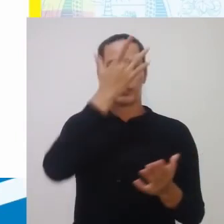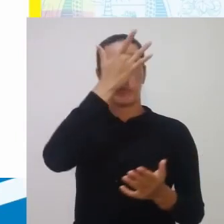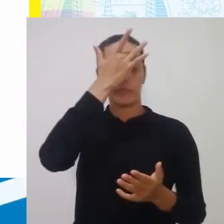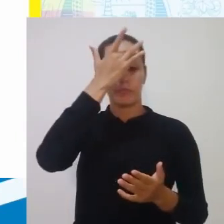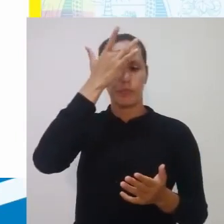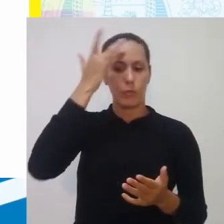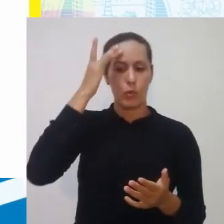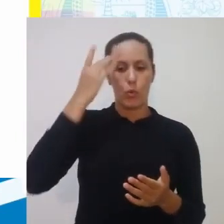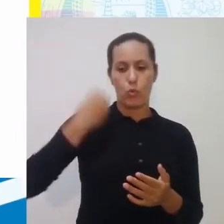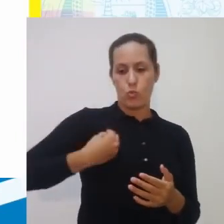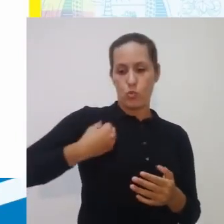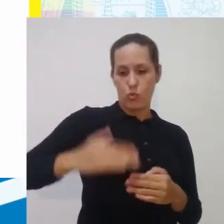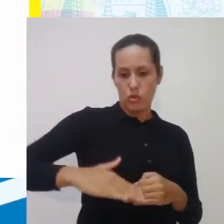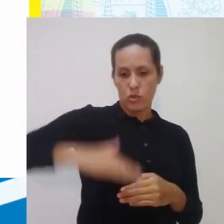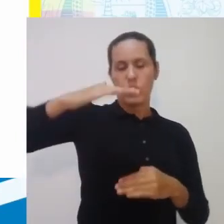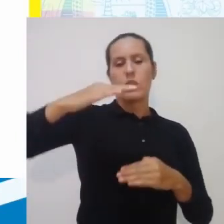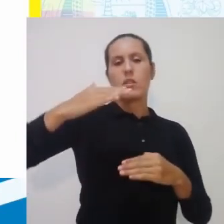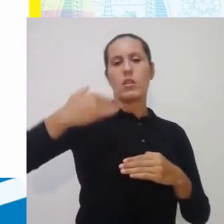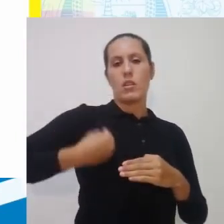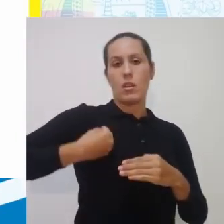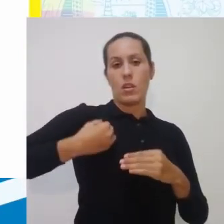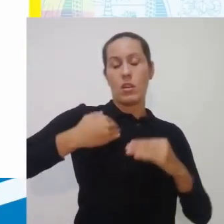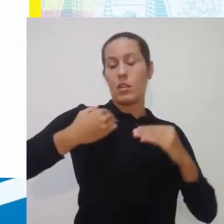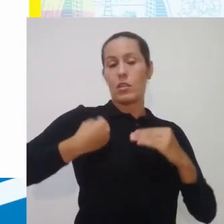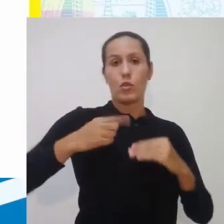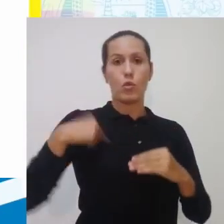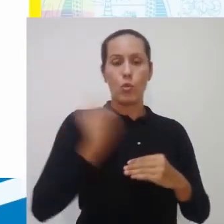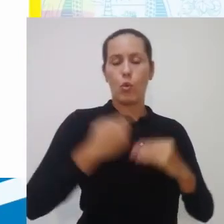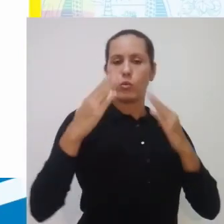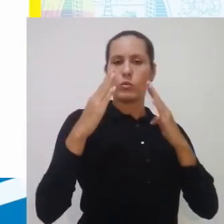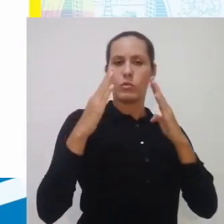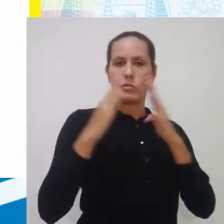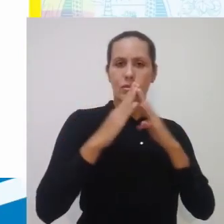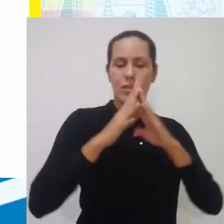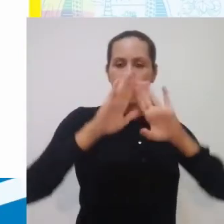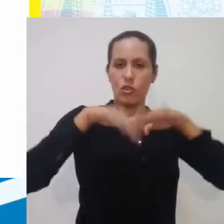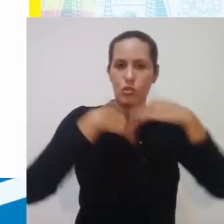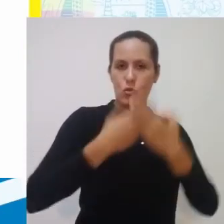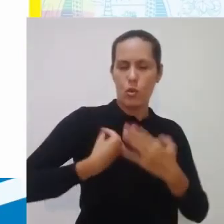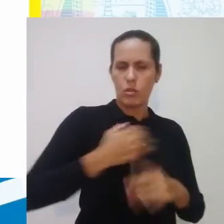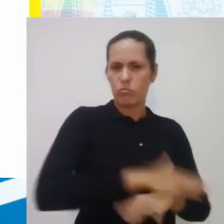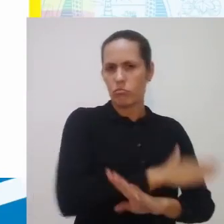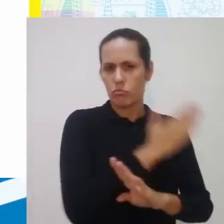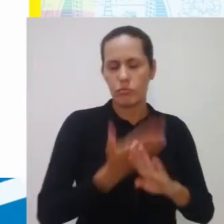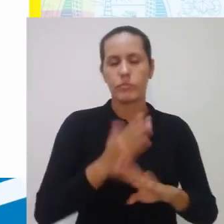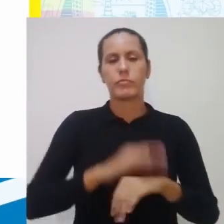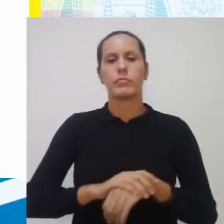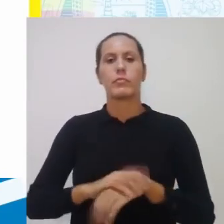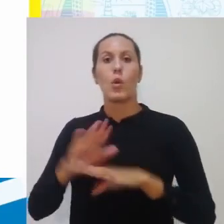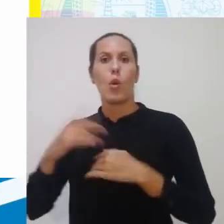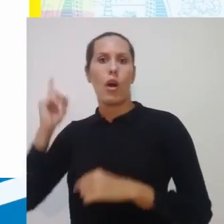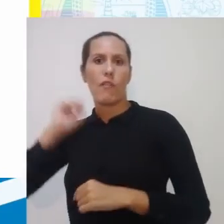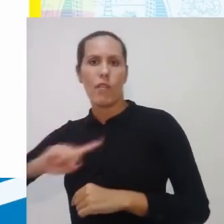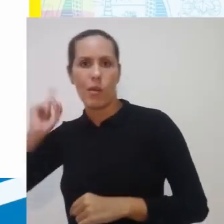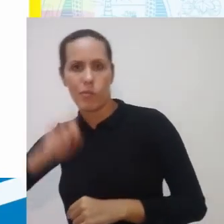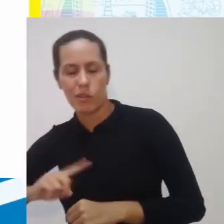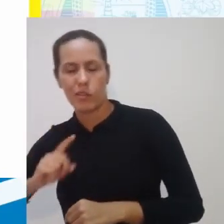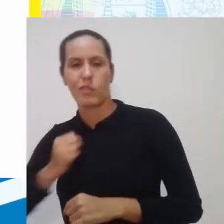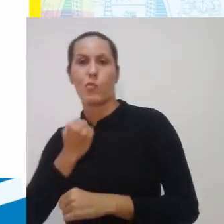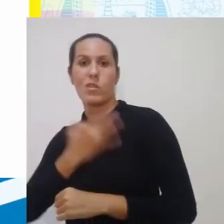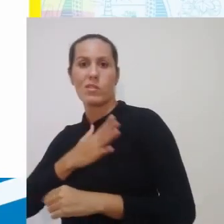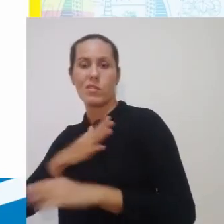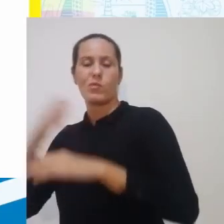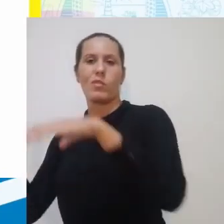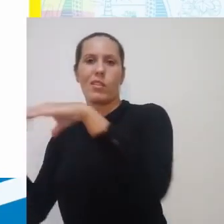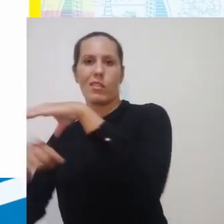por exemplo, grande parte de nossos dias passamos na escola. Como você diria isso? Ou até mesmo, Flamengo goleia